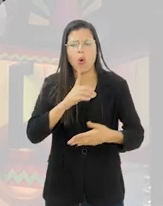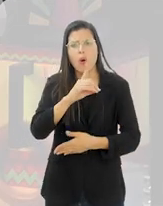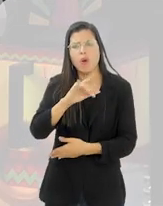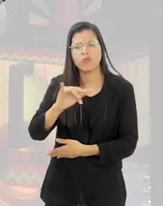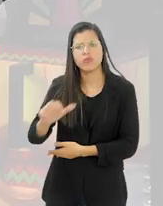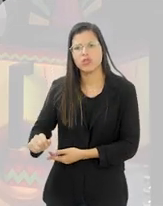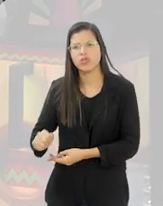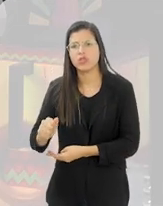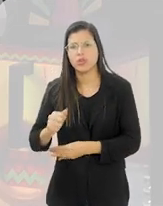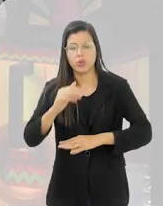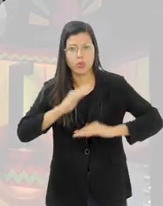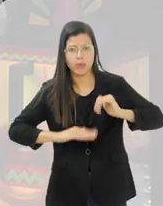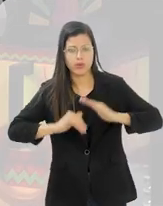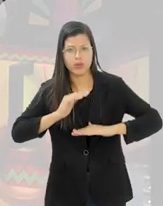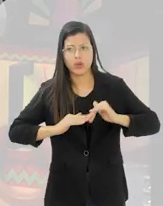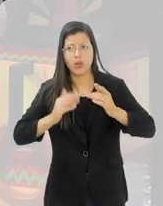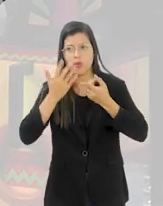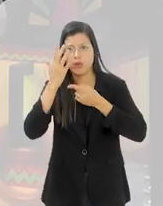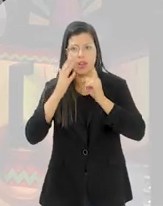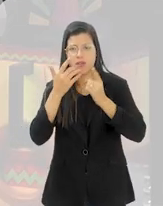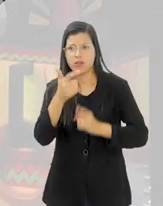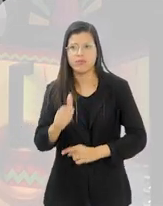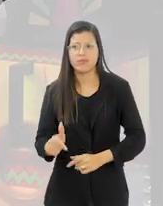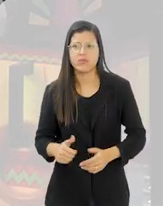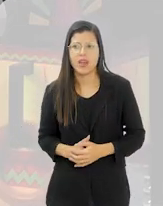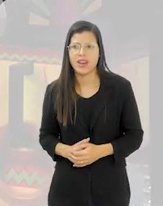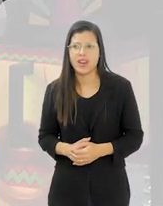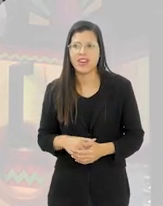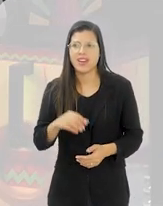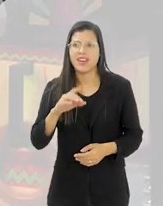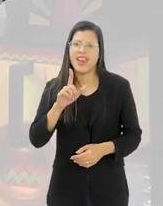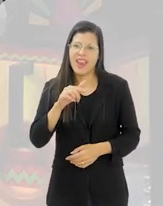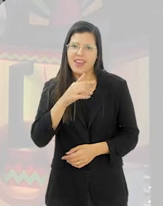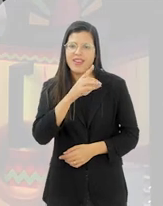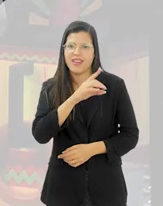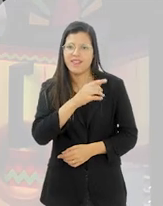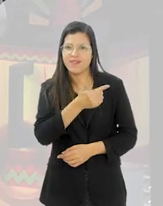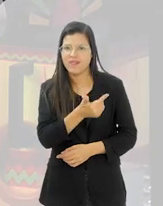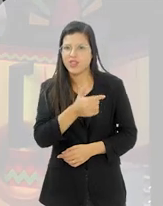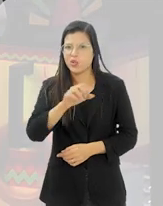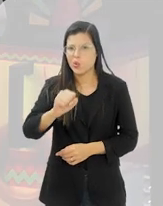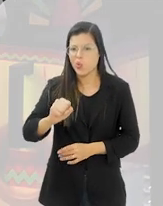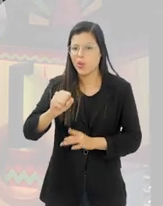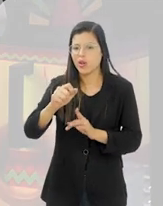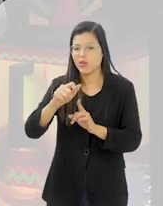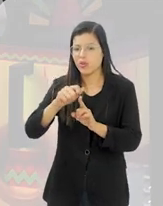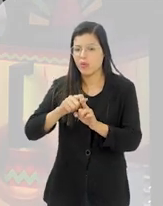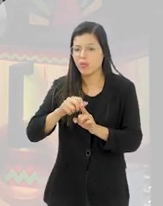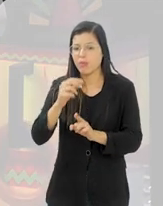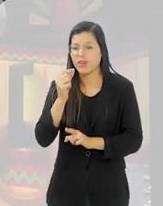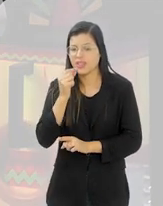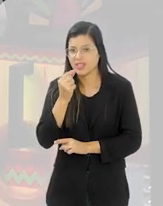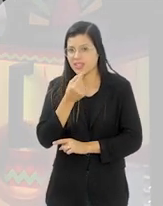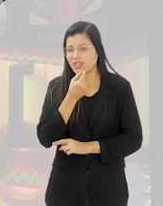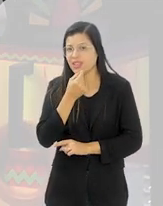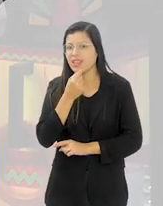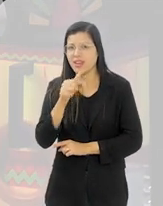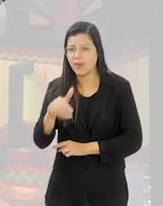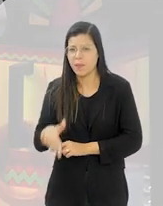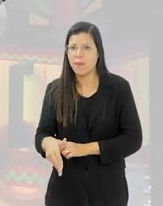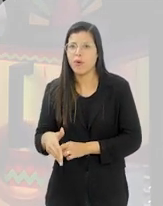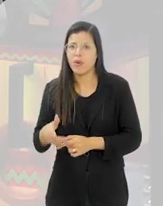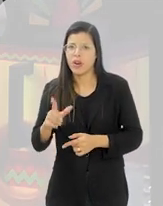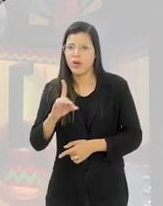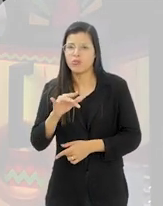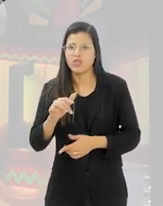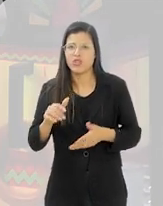data do profissional do carnaval? Não tem. Qual é a data? 28 de setembro, que é o dia do nascimento de Fernando Pamplona, que foi a